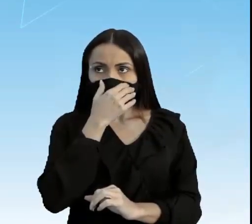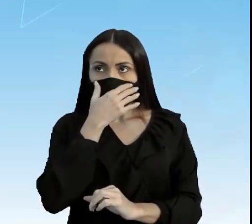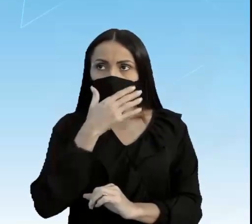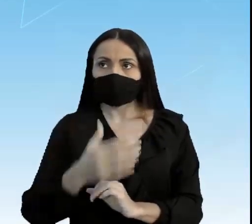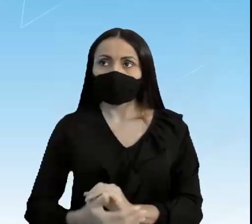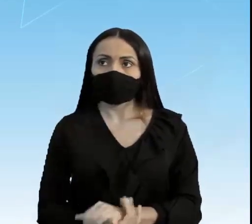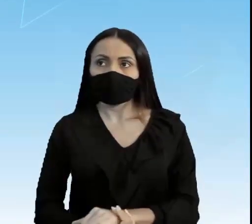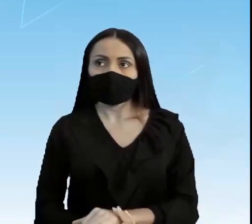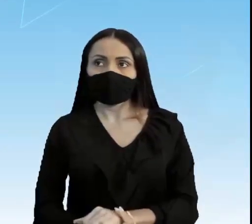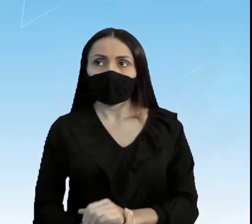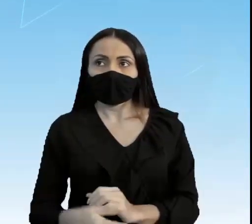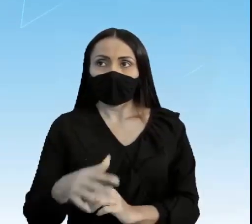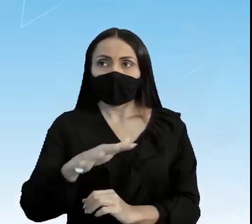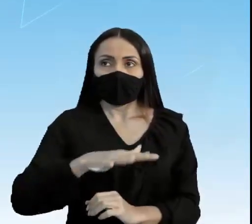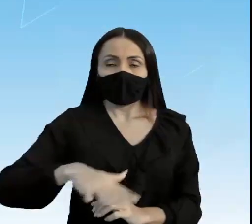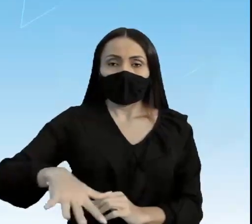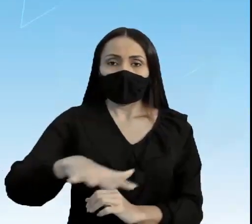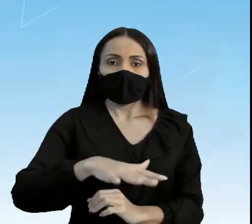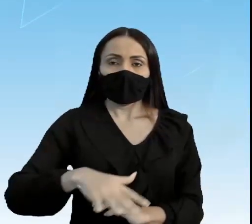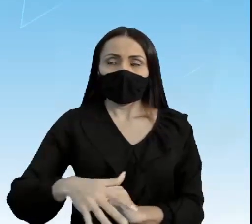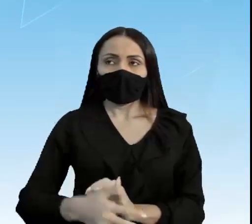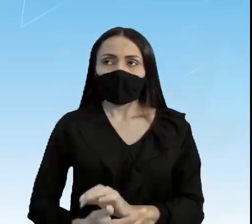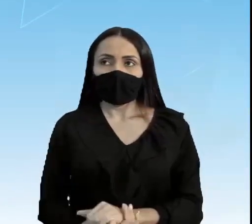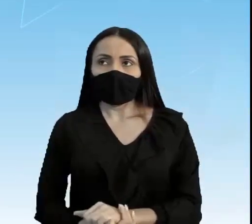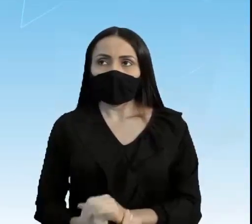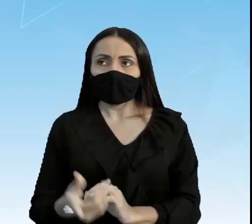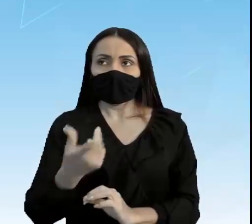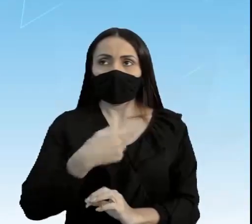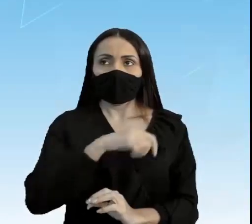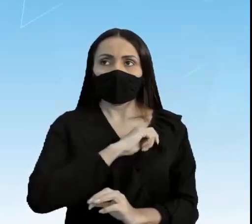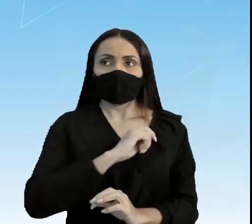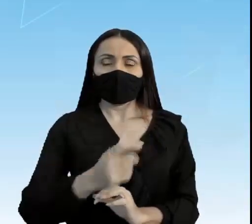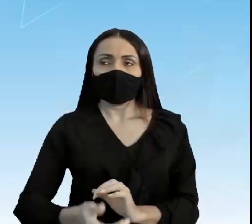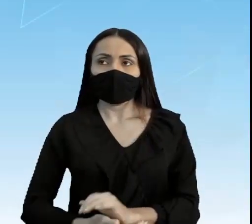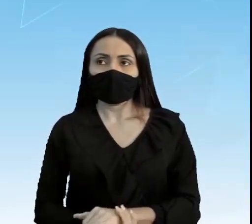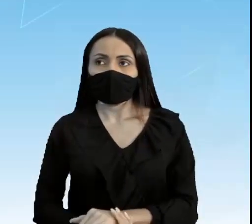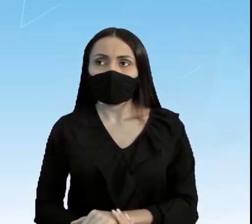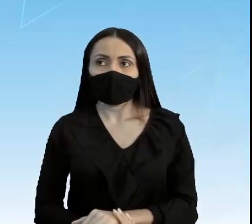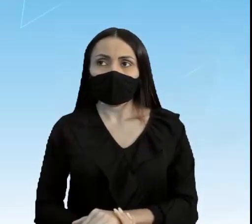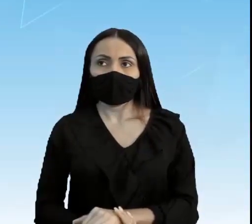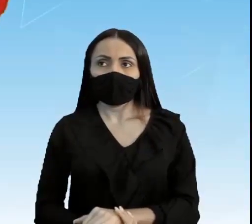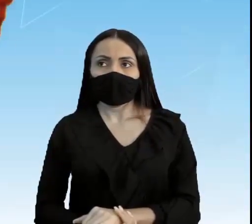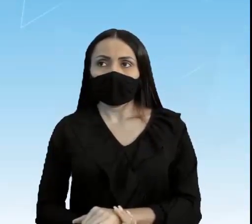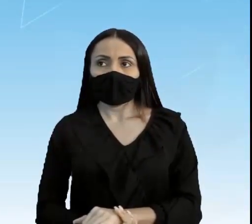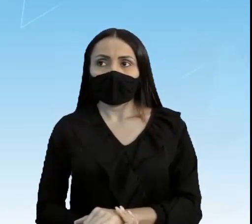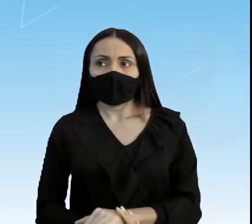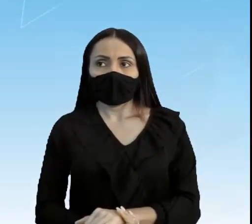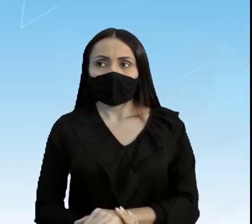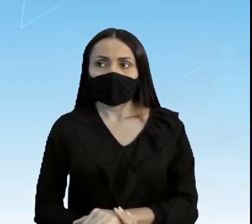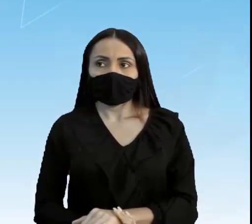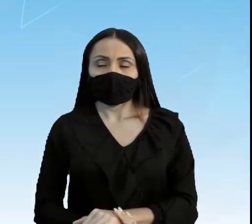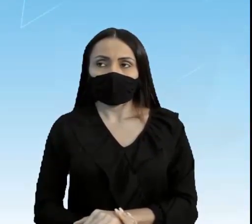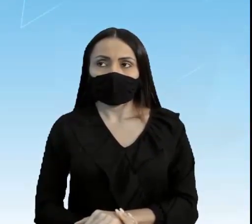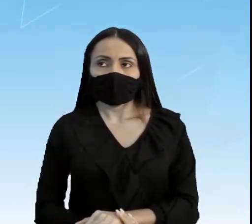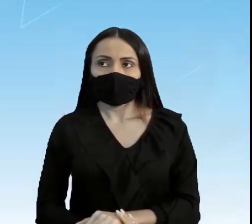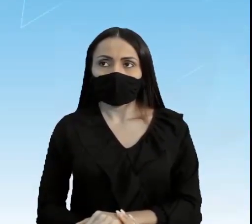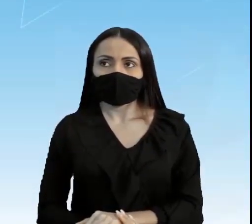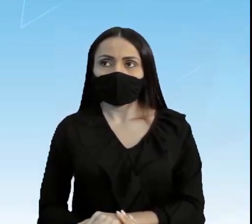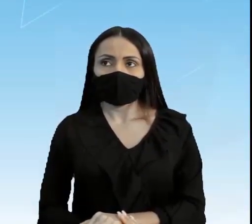Então, as áreas de domínios, né, espanhóis eram administradas por vices-reis